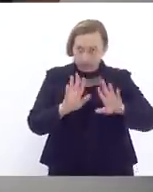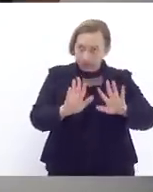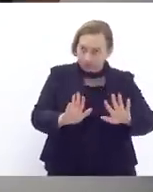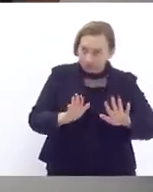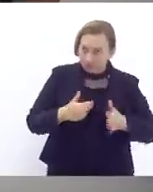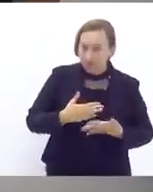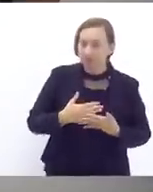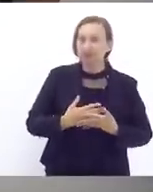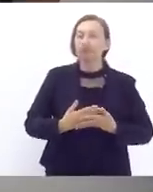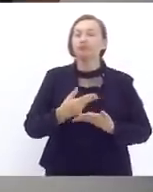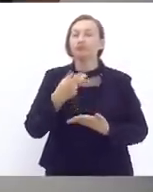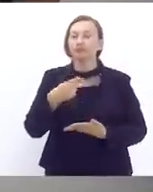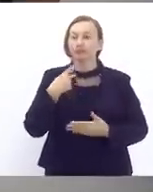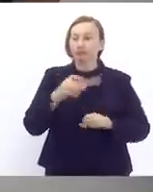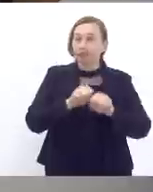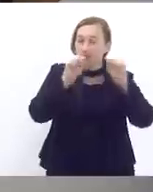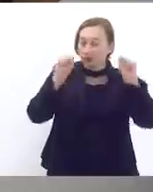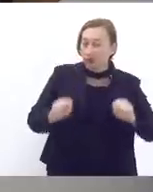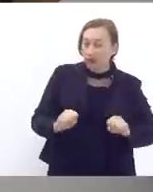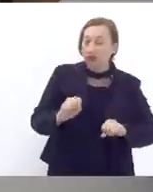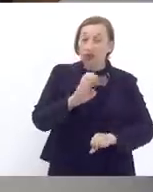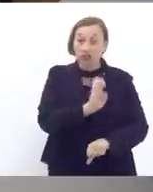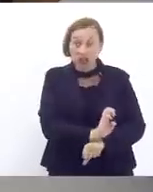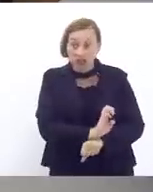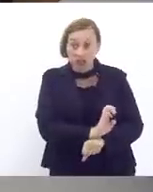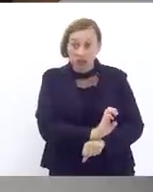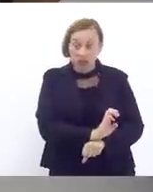tá tratando com o sistema estado